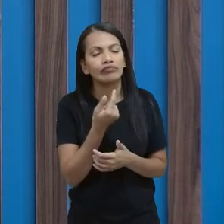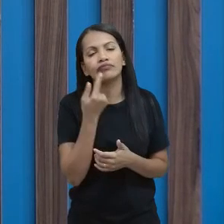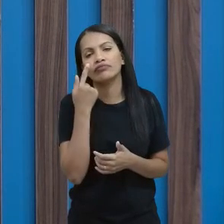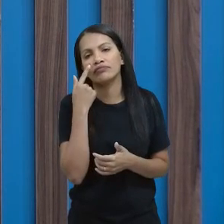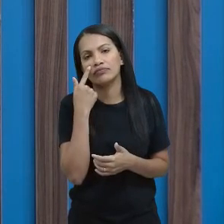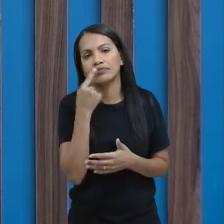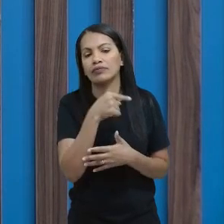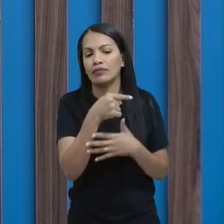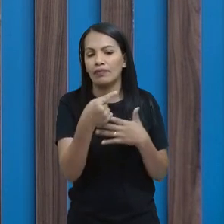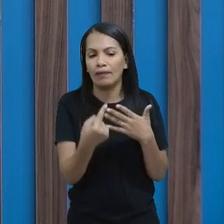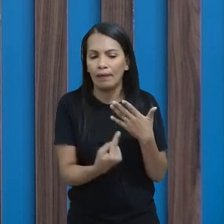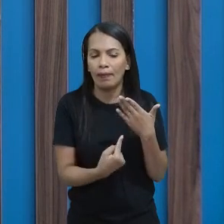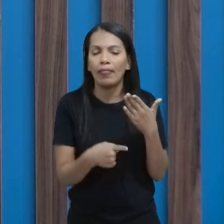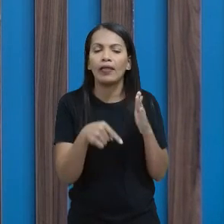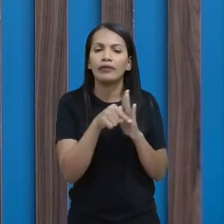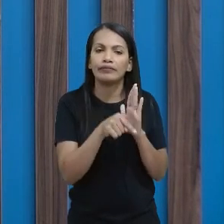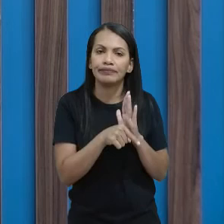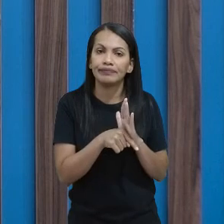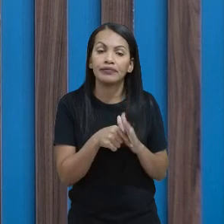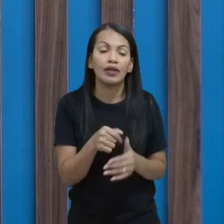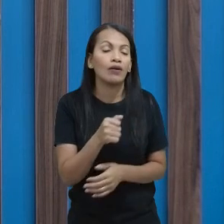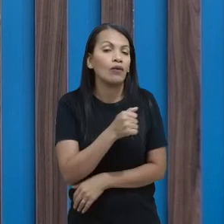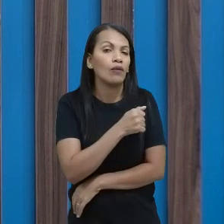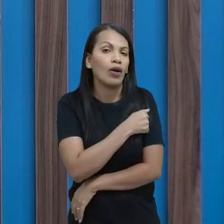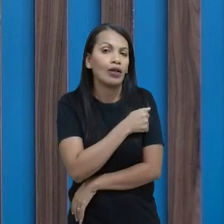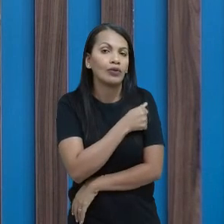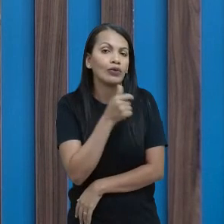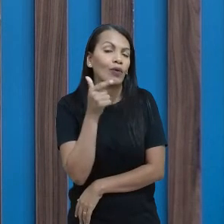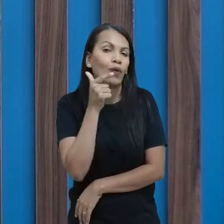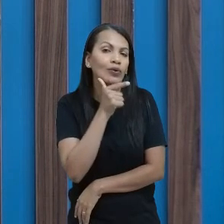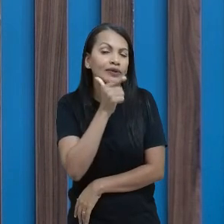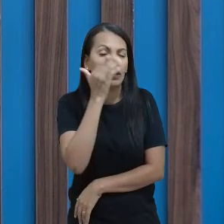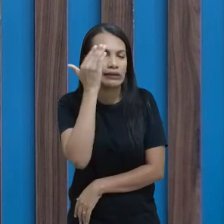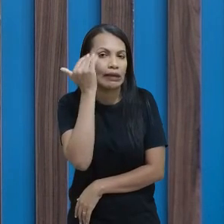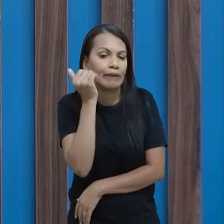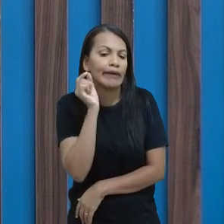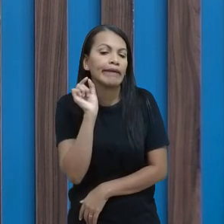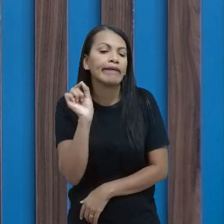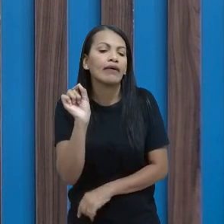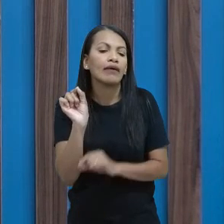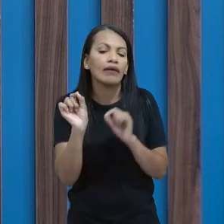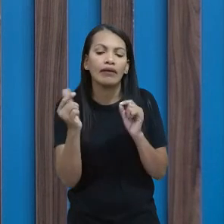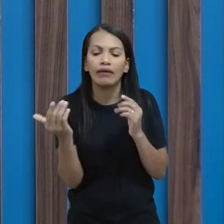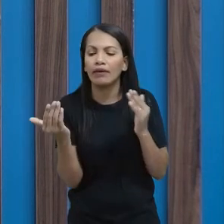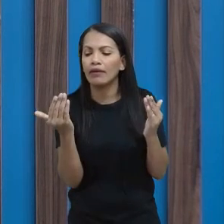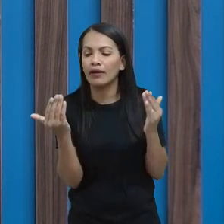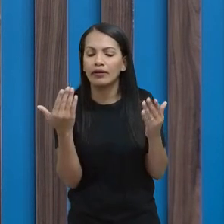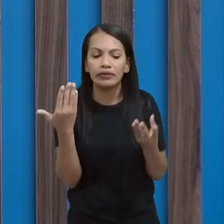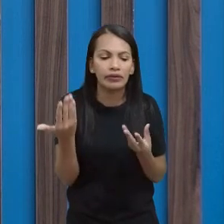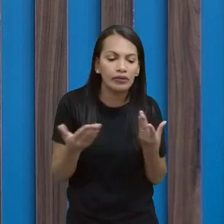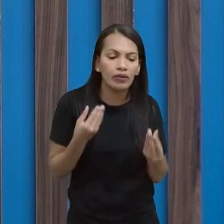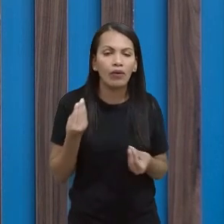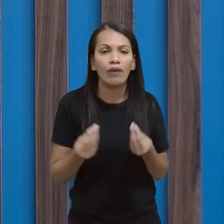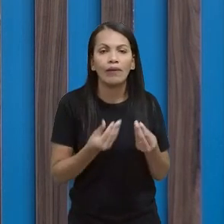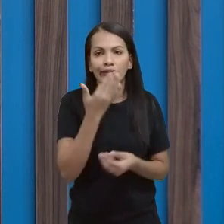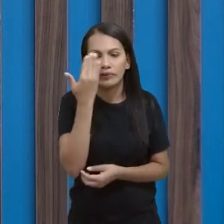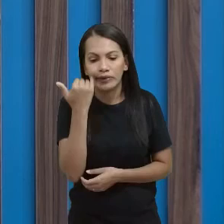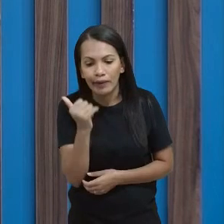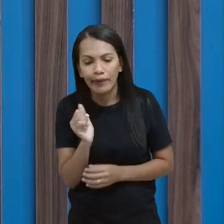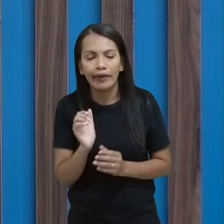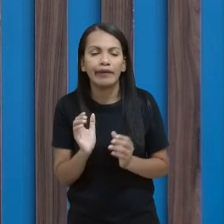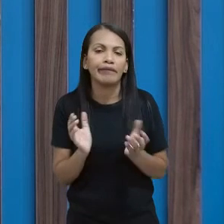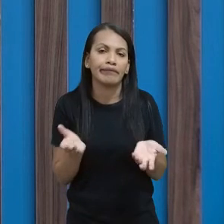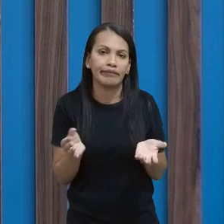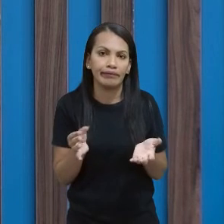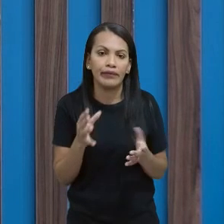retângulo. O estudante consegue facilmente saber quem é quem, trabalha como é que se comporta na